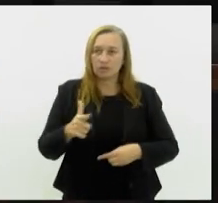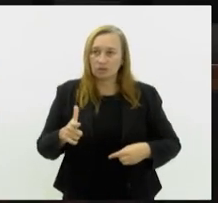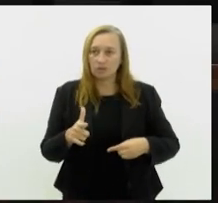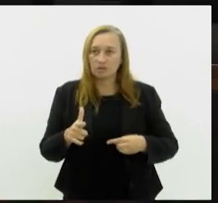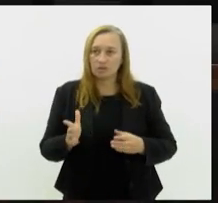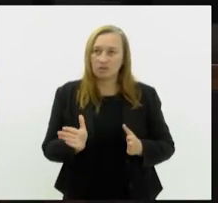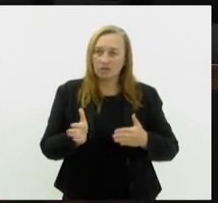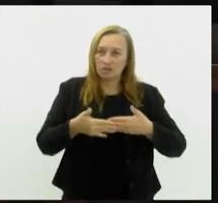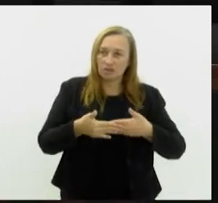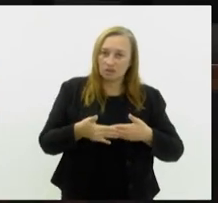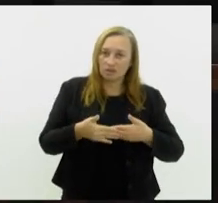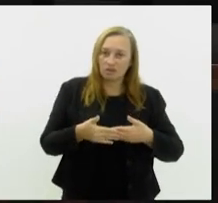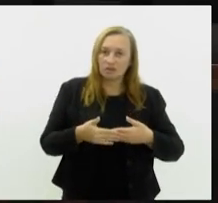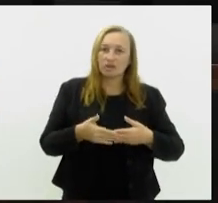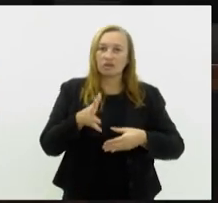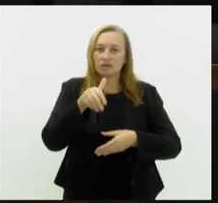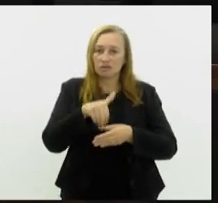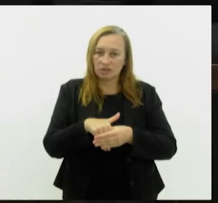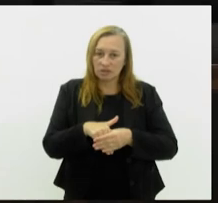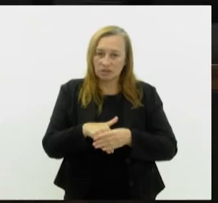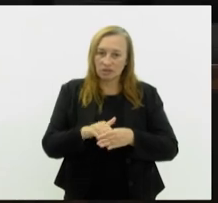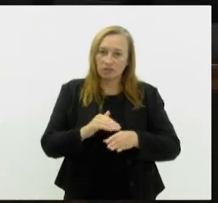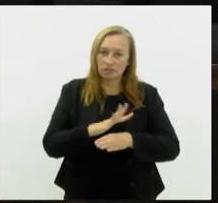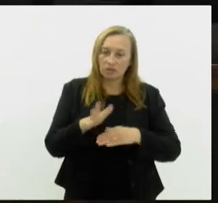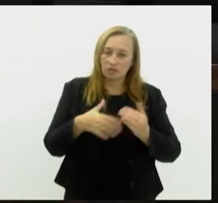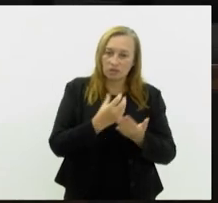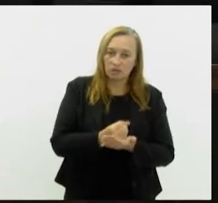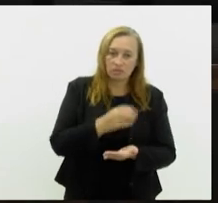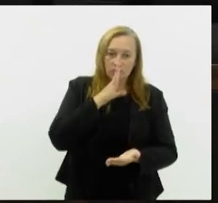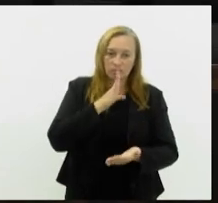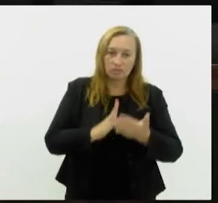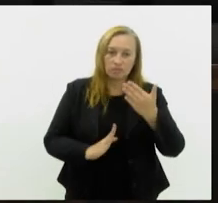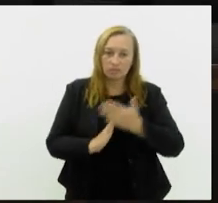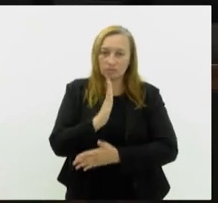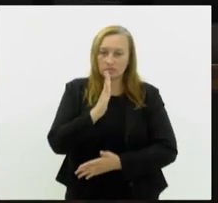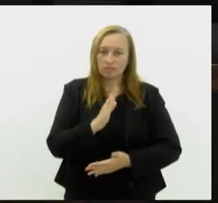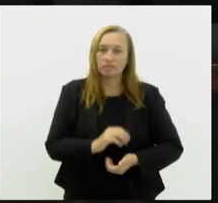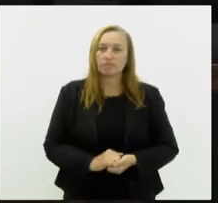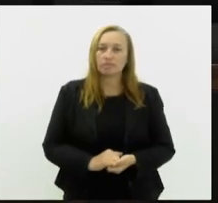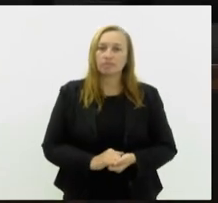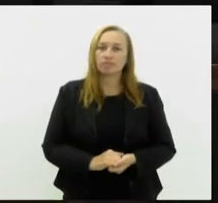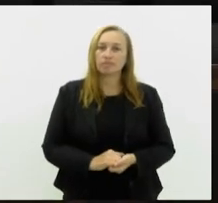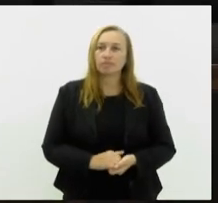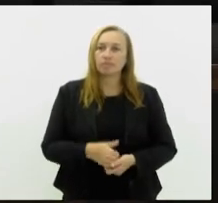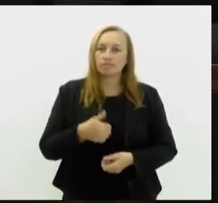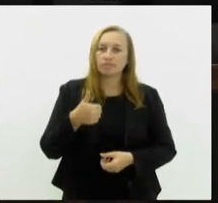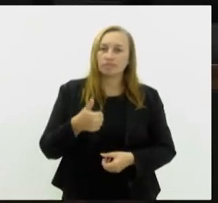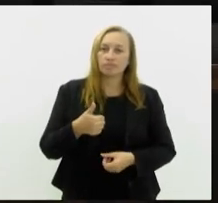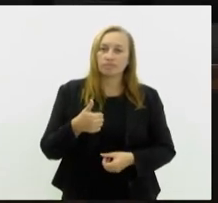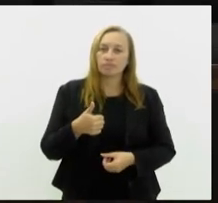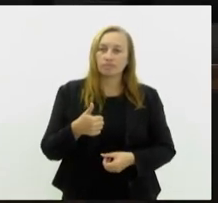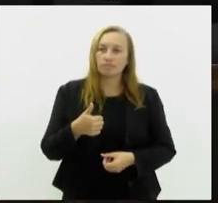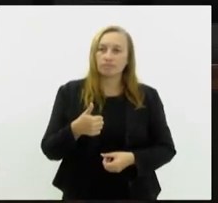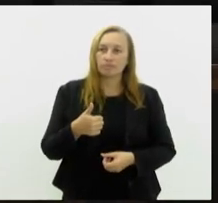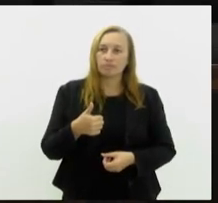queira discutir, encerrada a discussão. Em votação, os senhores que aprovam permaneçam como estão. Aprovado, vai